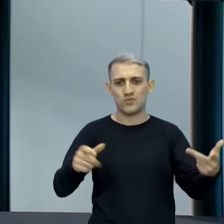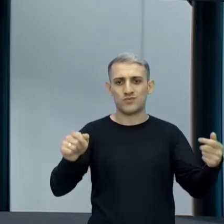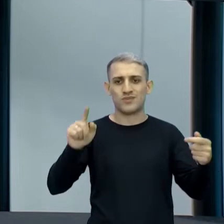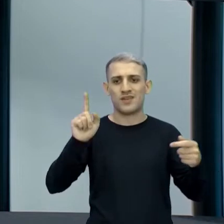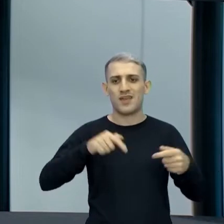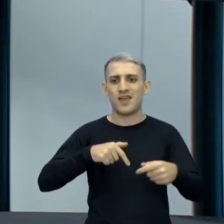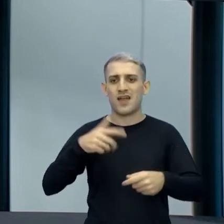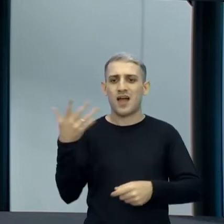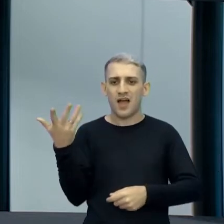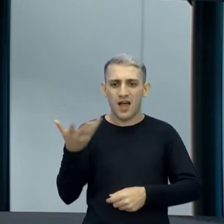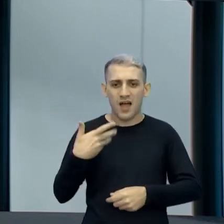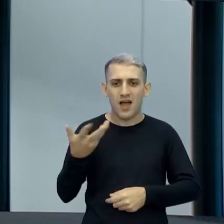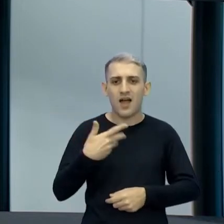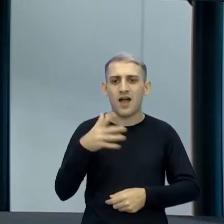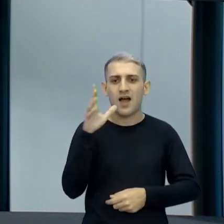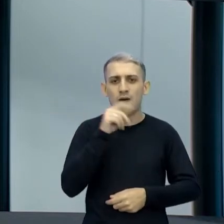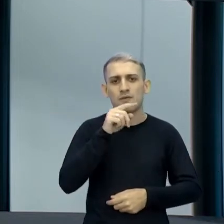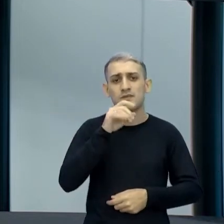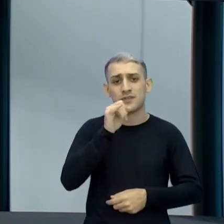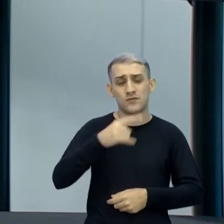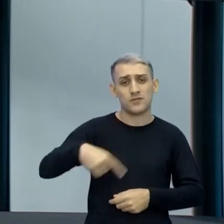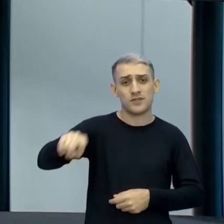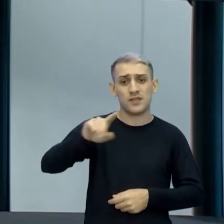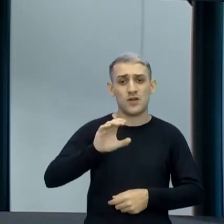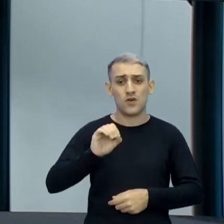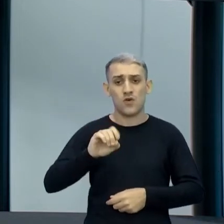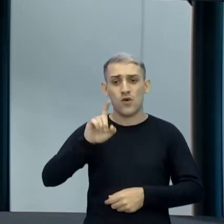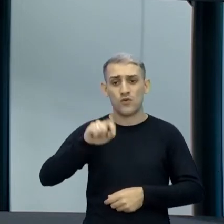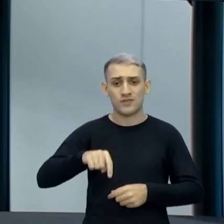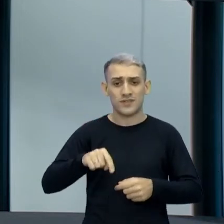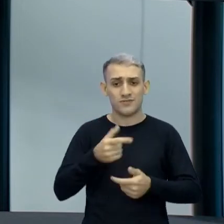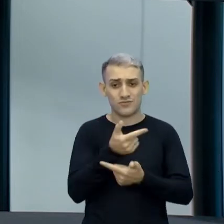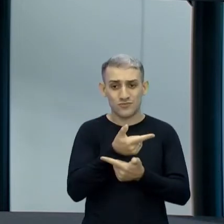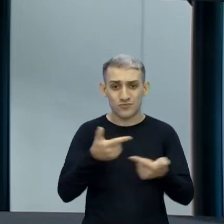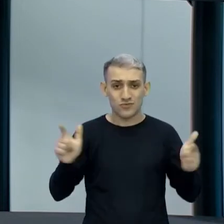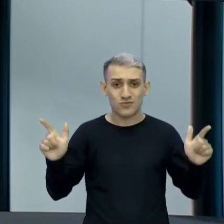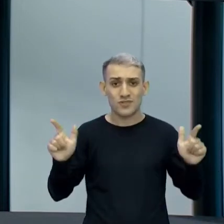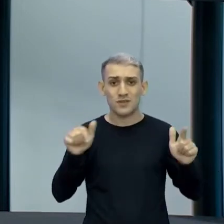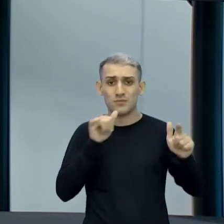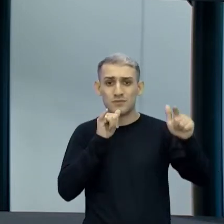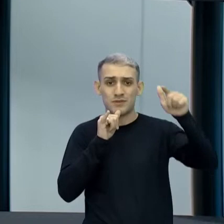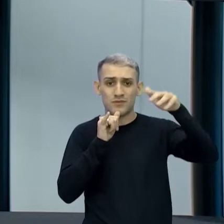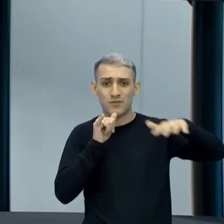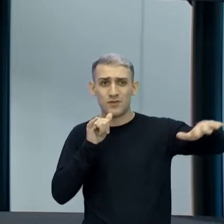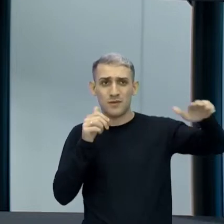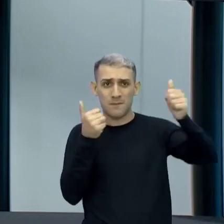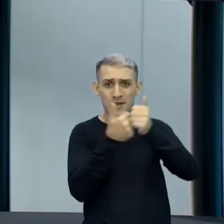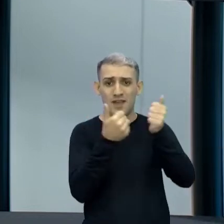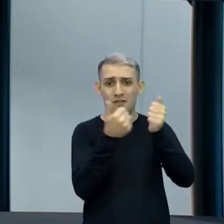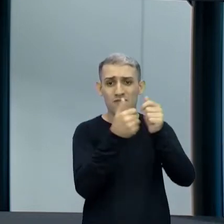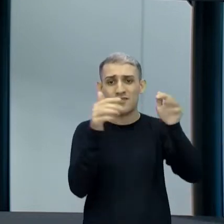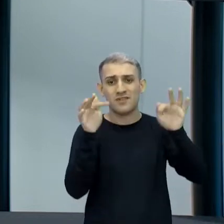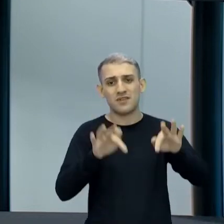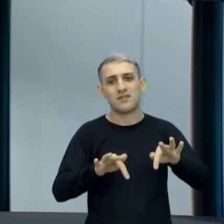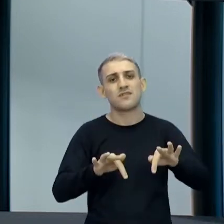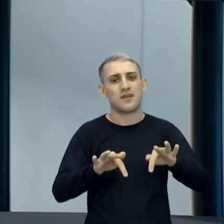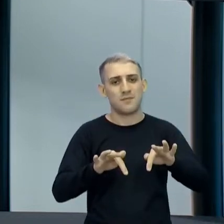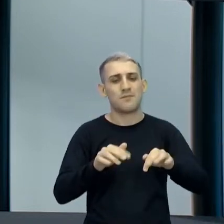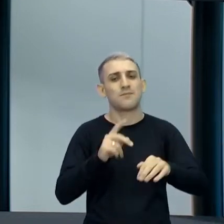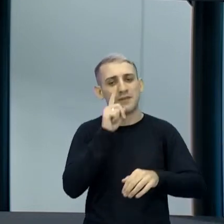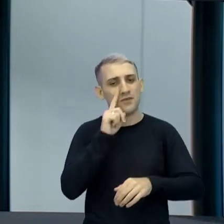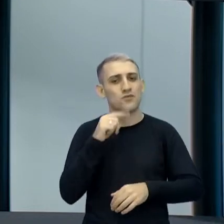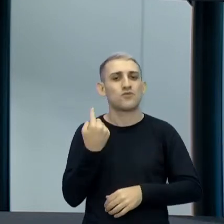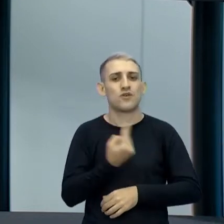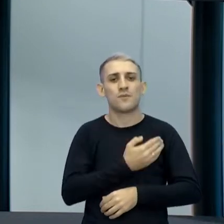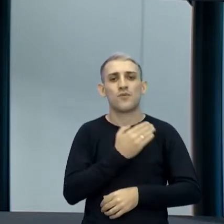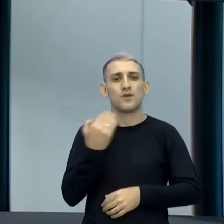mais rápido. Então, se você não leva oxigênio para fazer esse processo ali no finalzinho, você pode morrer. Por isso que tem que